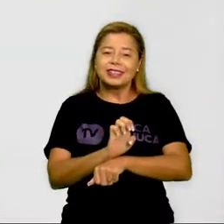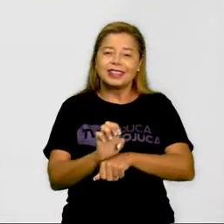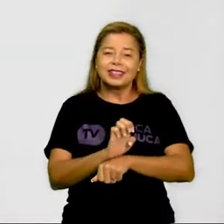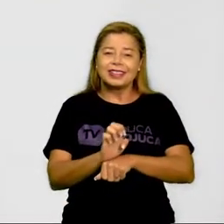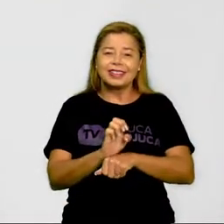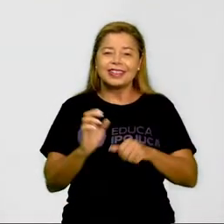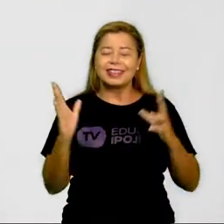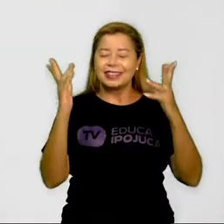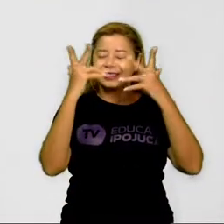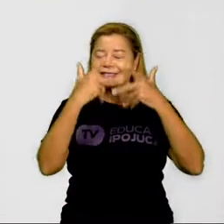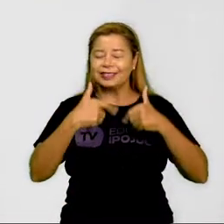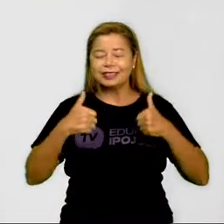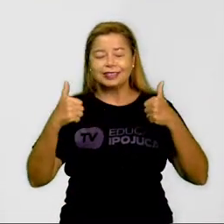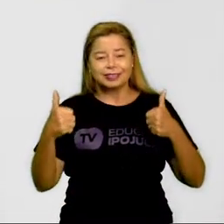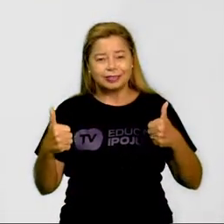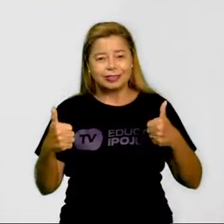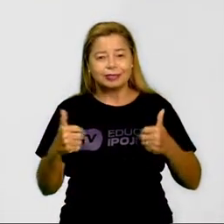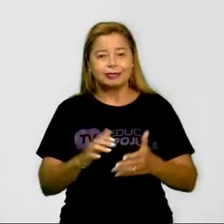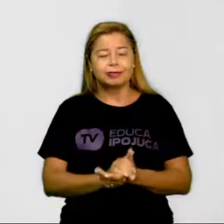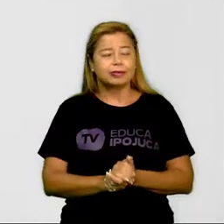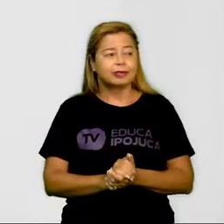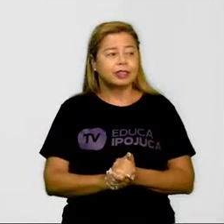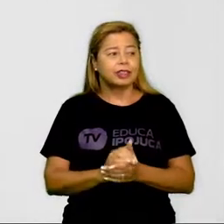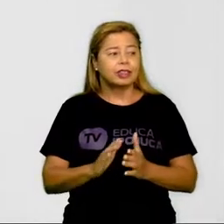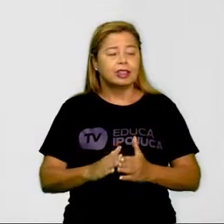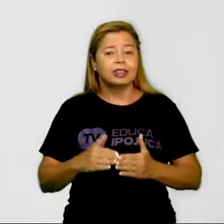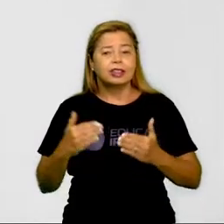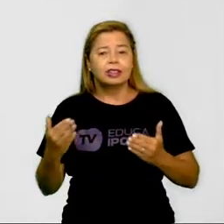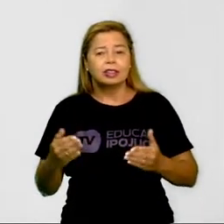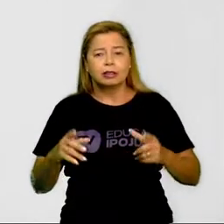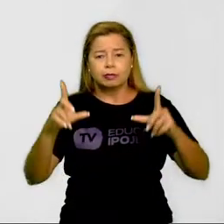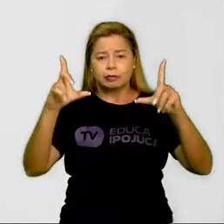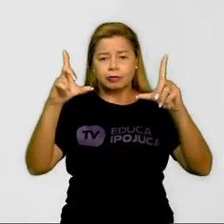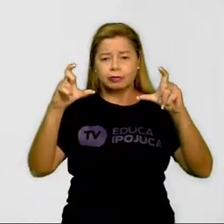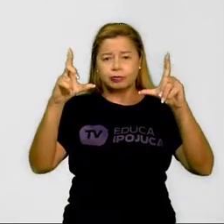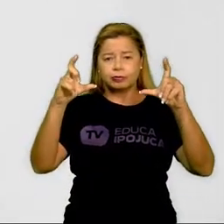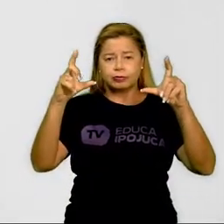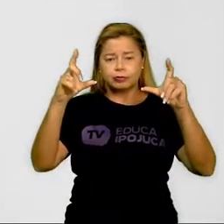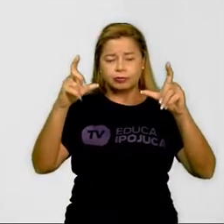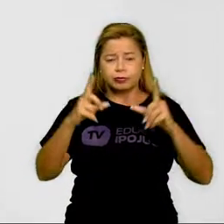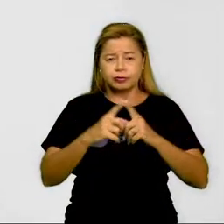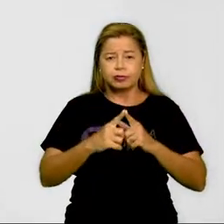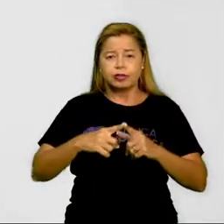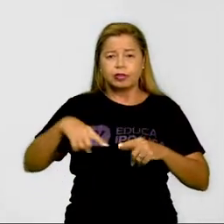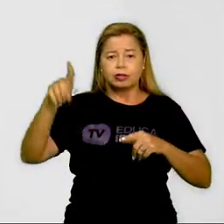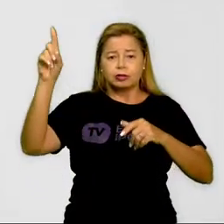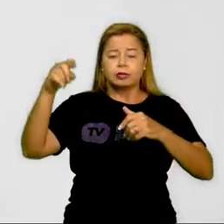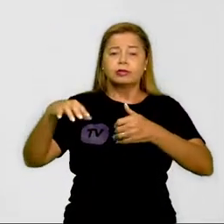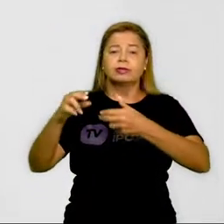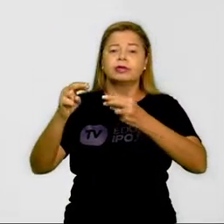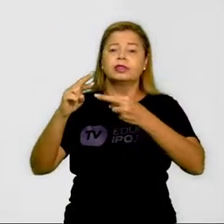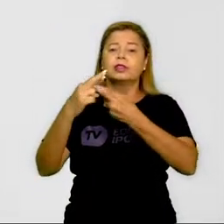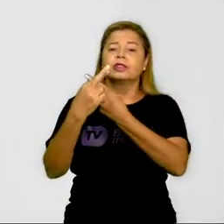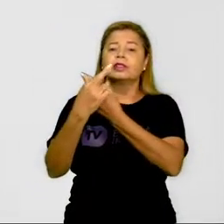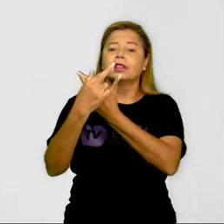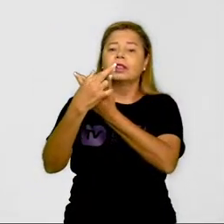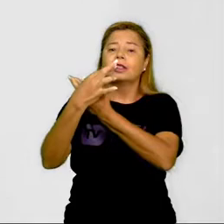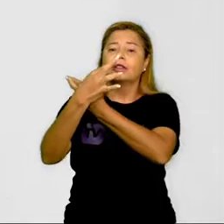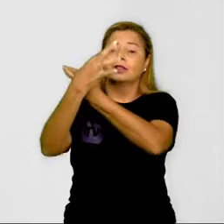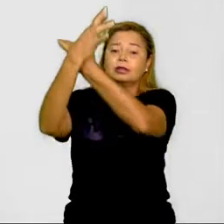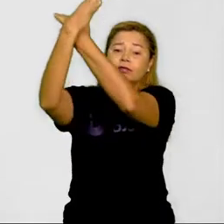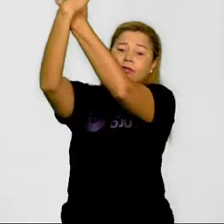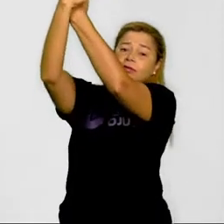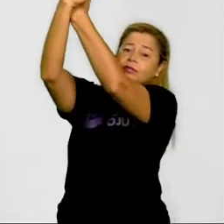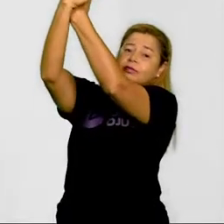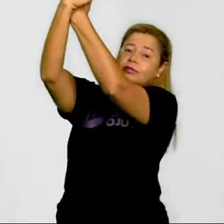essa imagem cartográfica, ela é uma foto de satélite, ou seja, daquela maquinazinha que está lá em cima do nosso planeta,